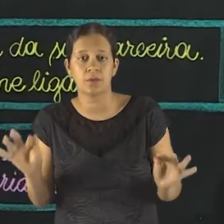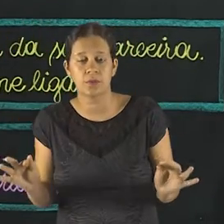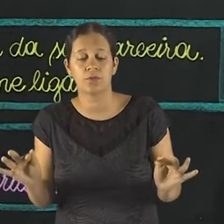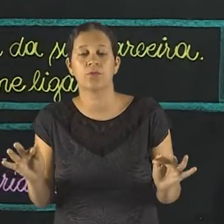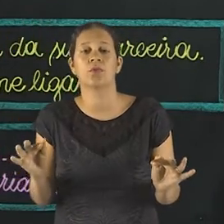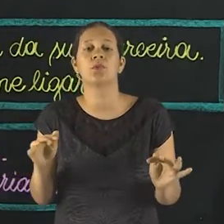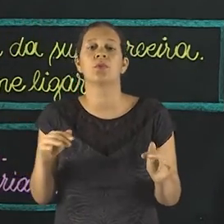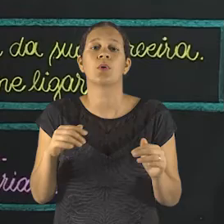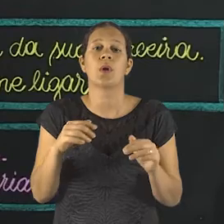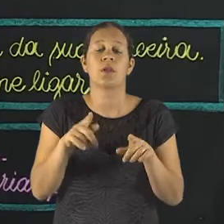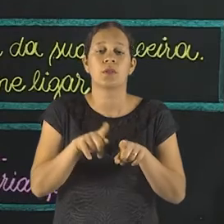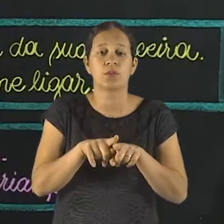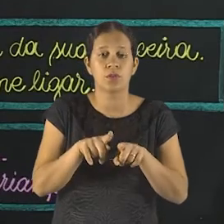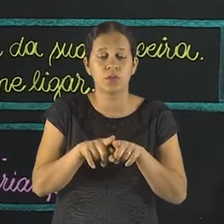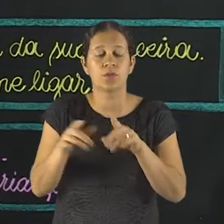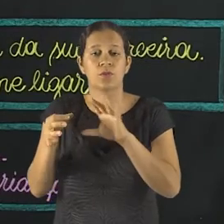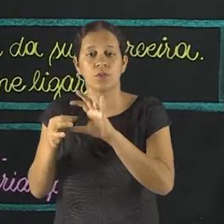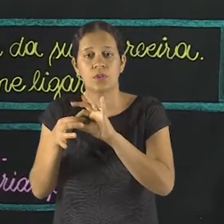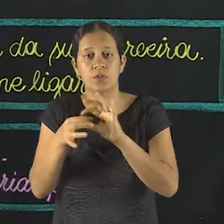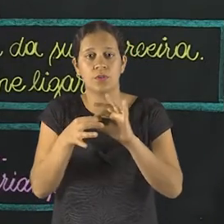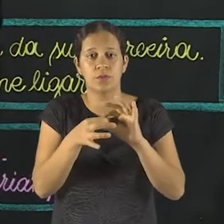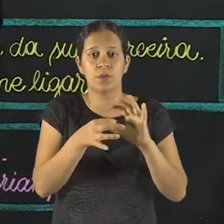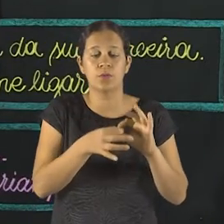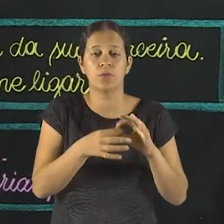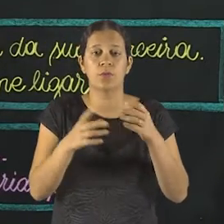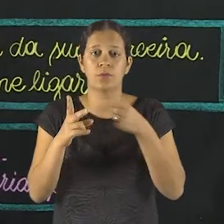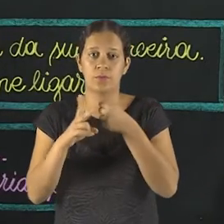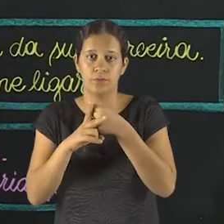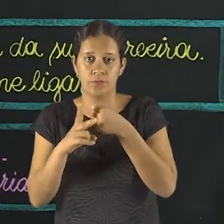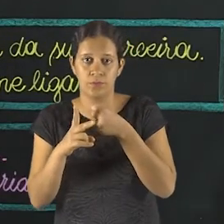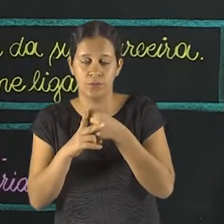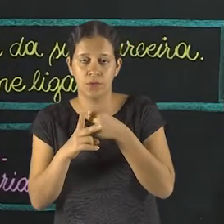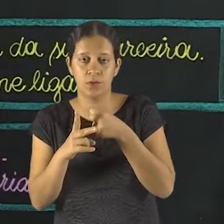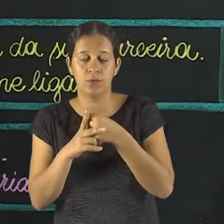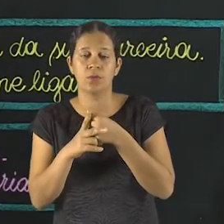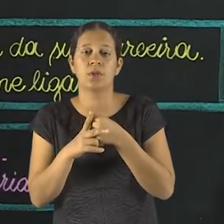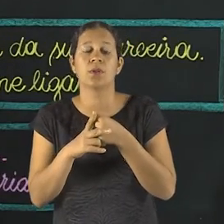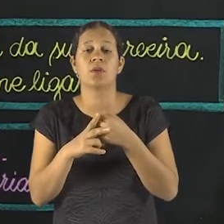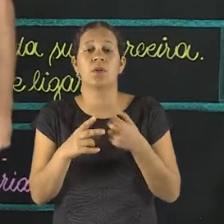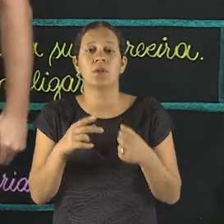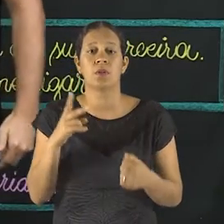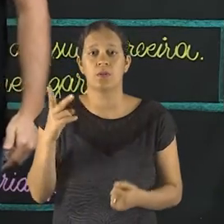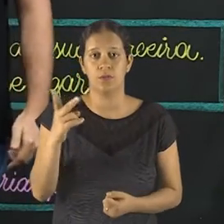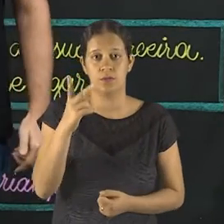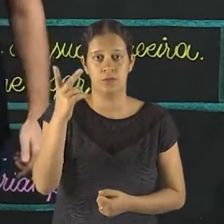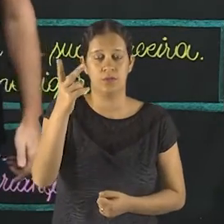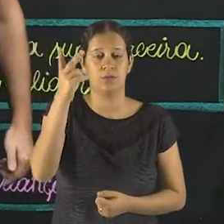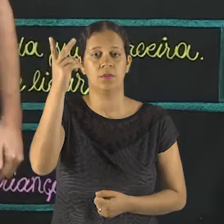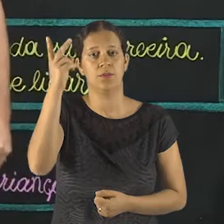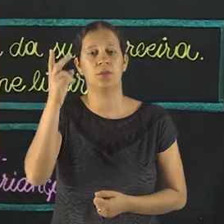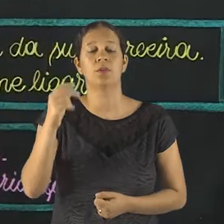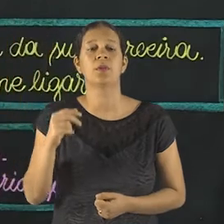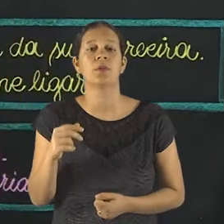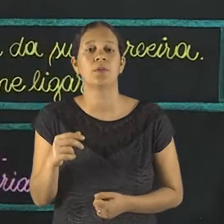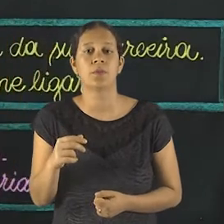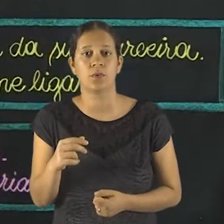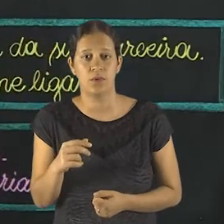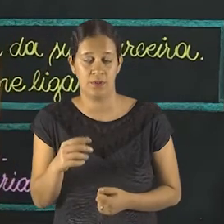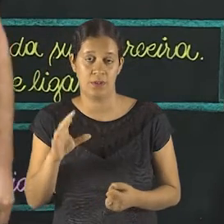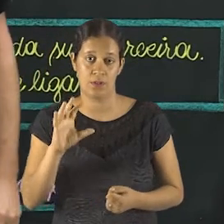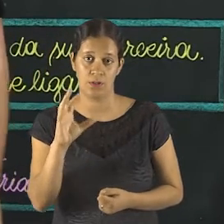oração desenvolvida com o conectivo e flexionando o verbo, e aqui com o particípio ela tem um valor de circunstancial